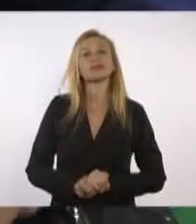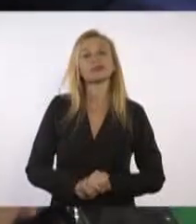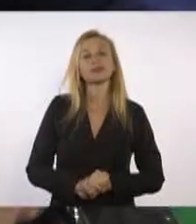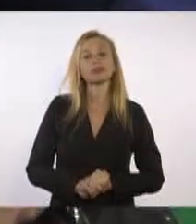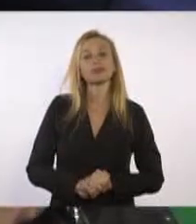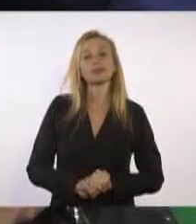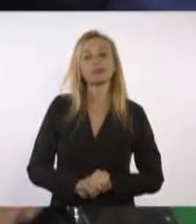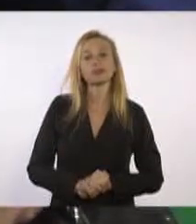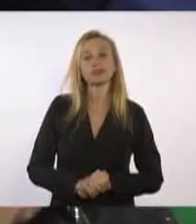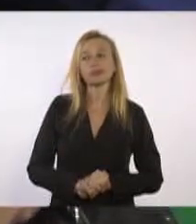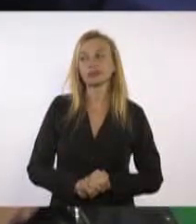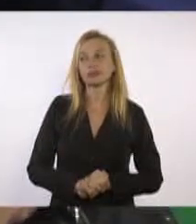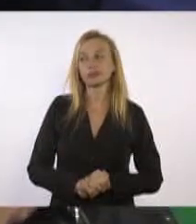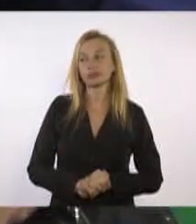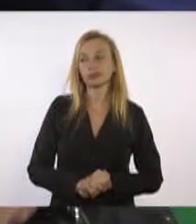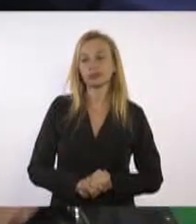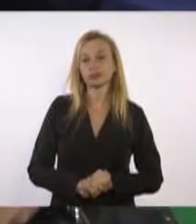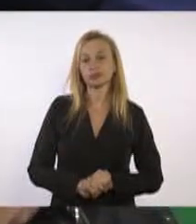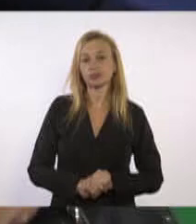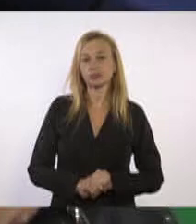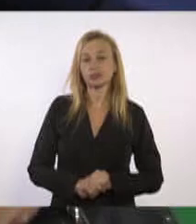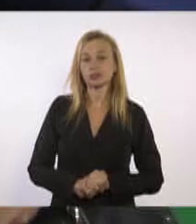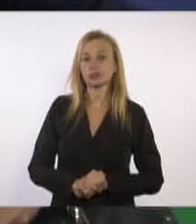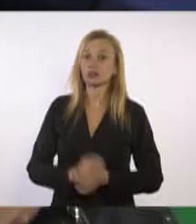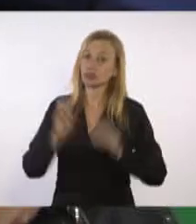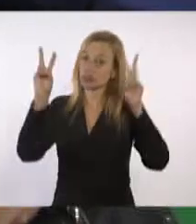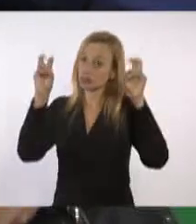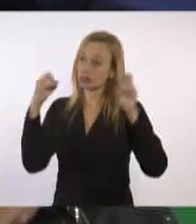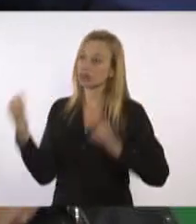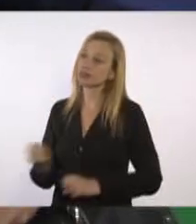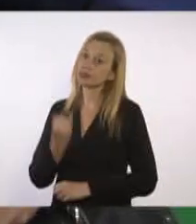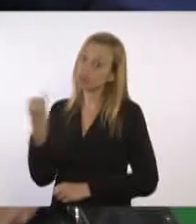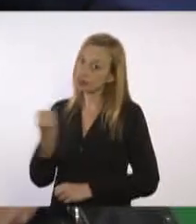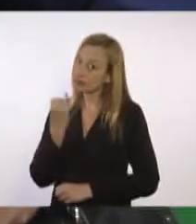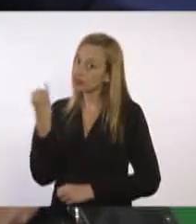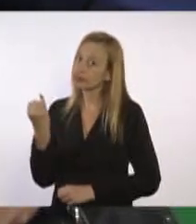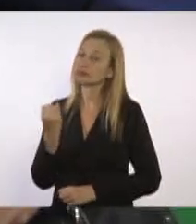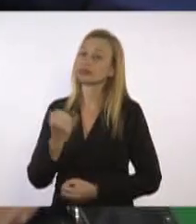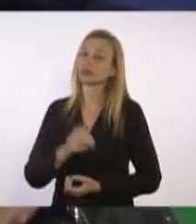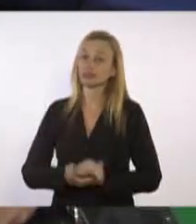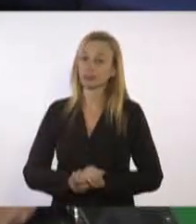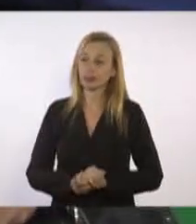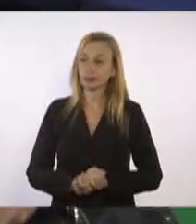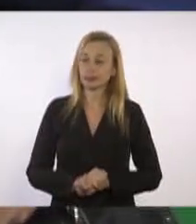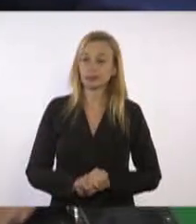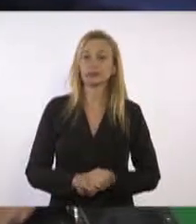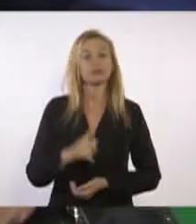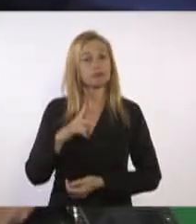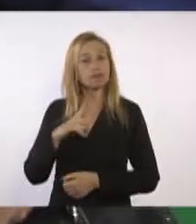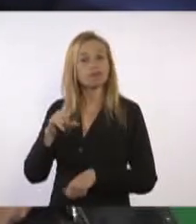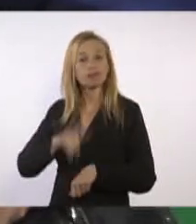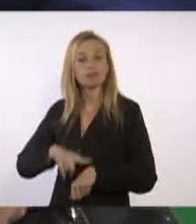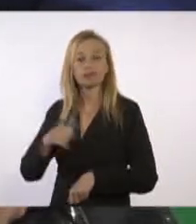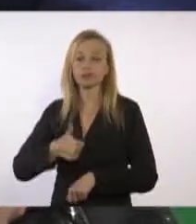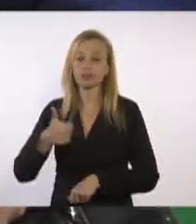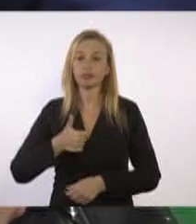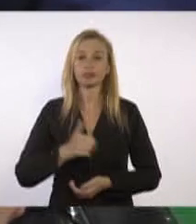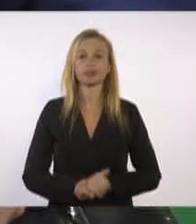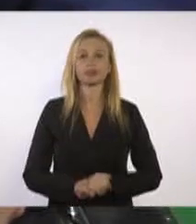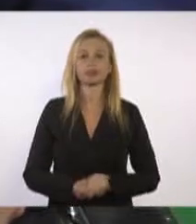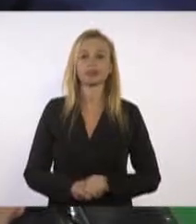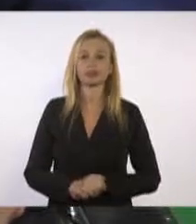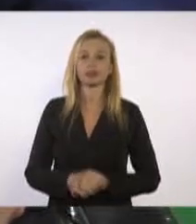São indícios importantíssimos. Nós temos, no primeiro momento, 2